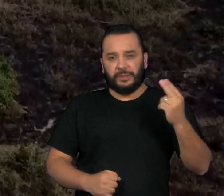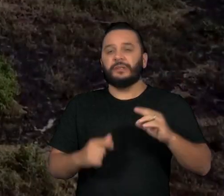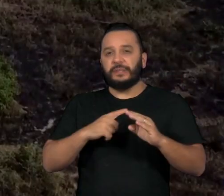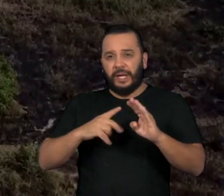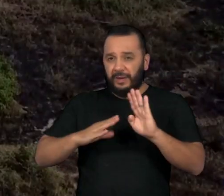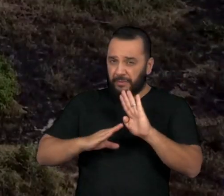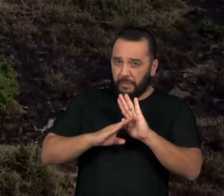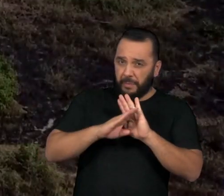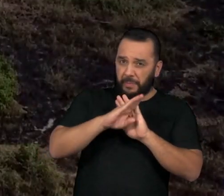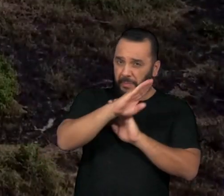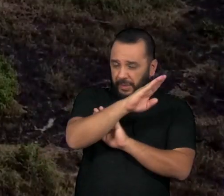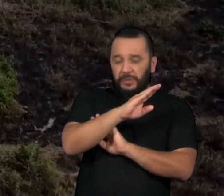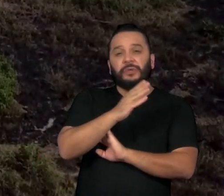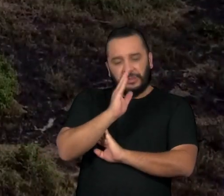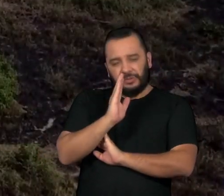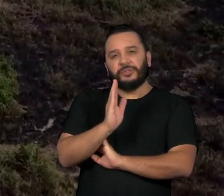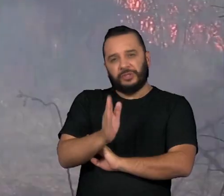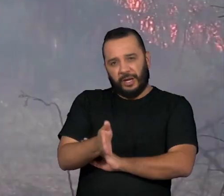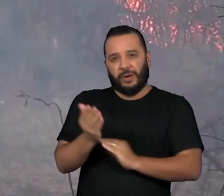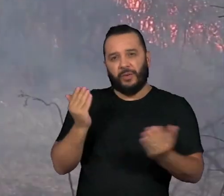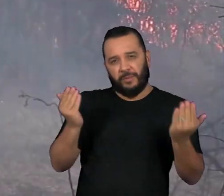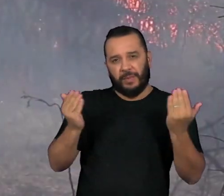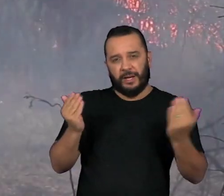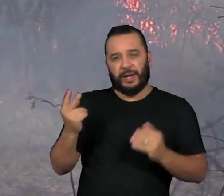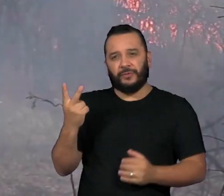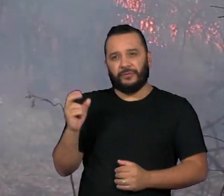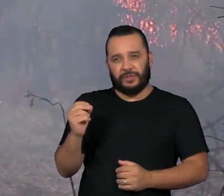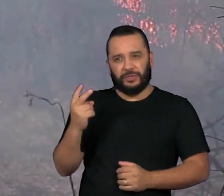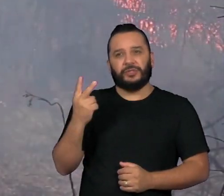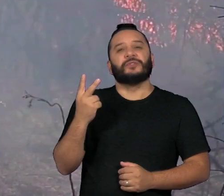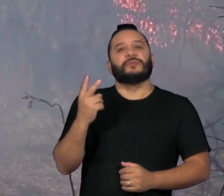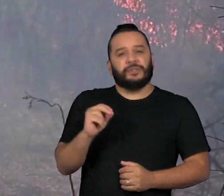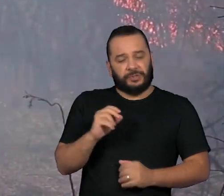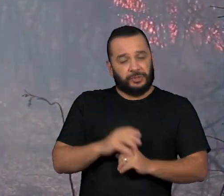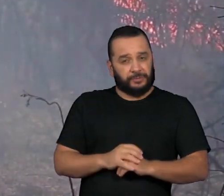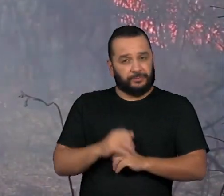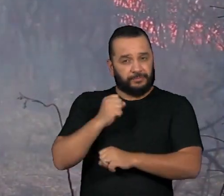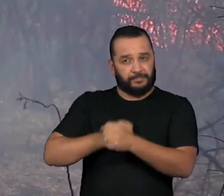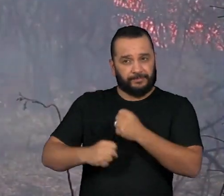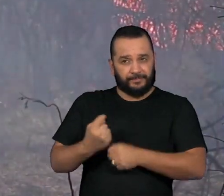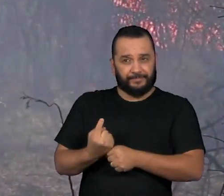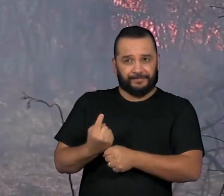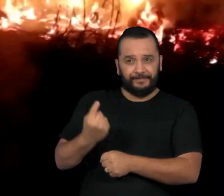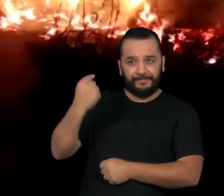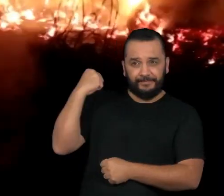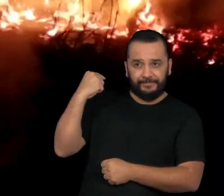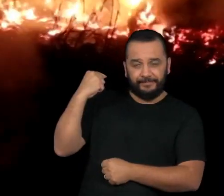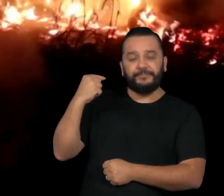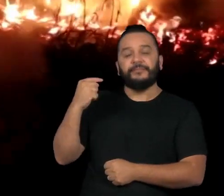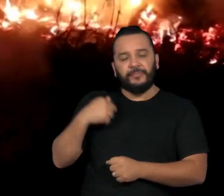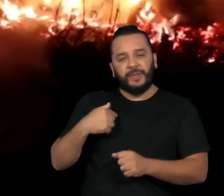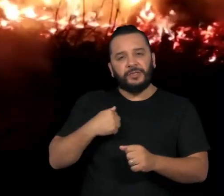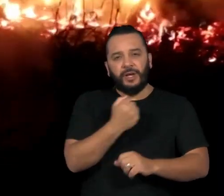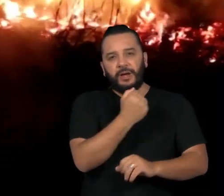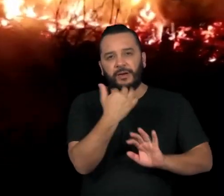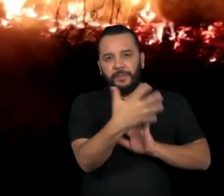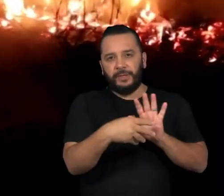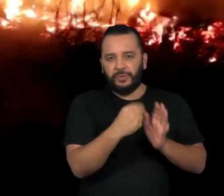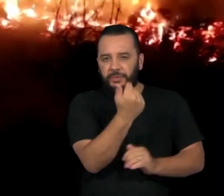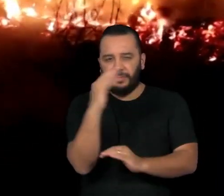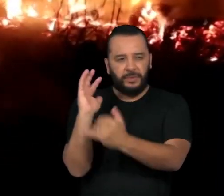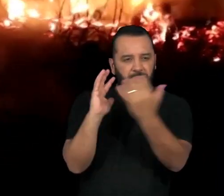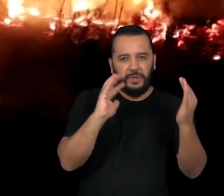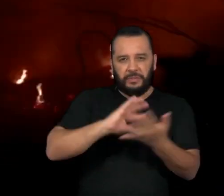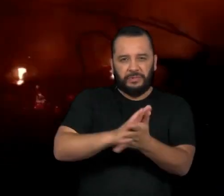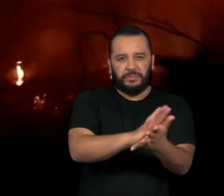a 2020. No ano passado, a destruição da floresta amazônica e de outros biomas, como o Cerrado